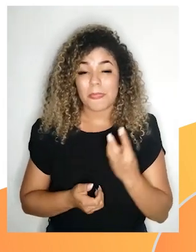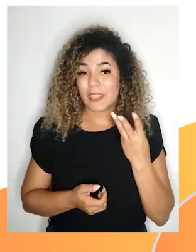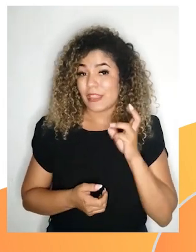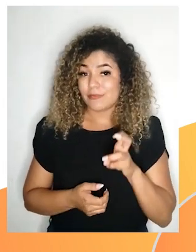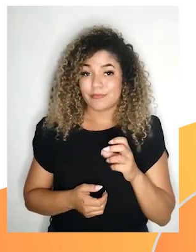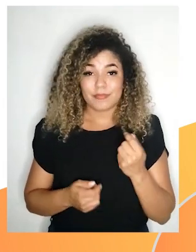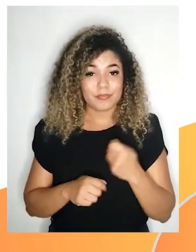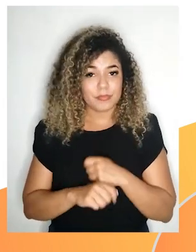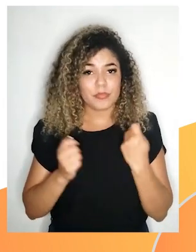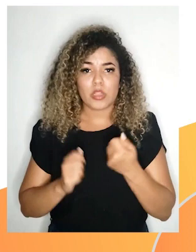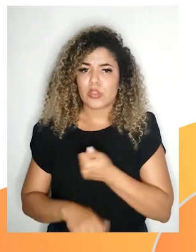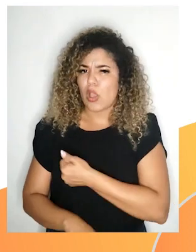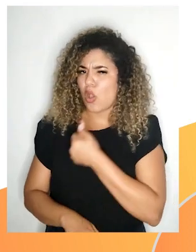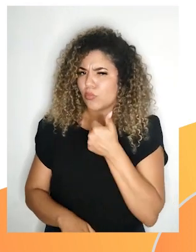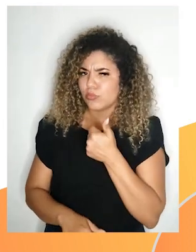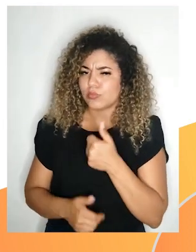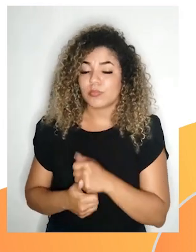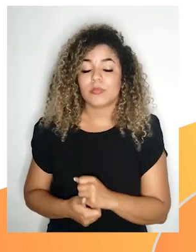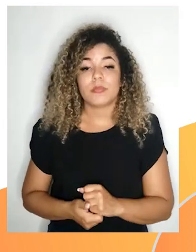Rodada 1,